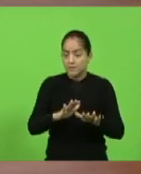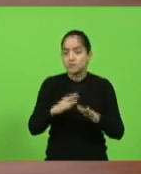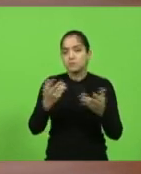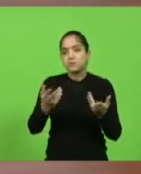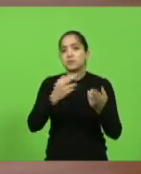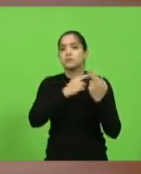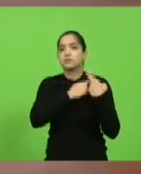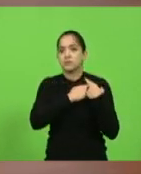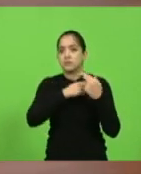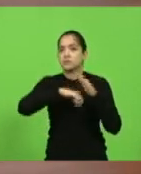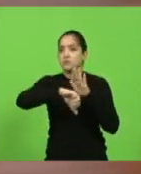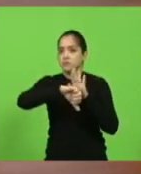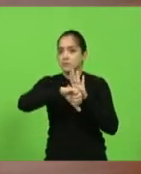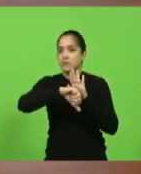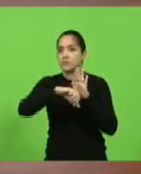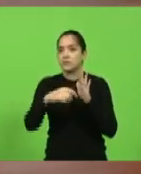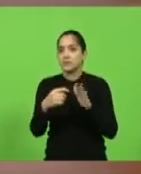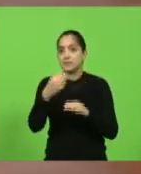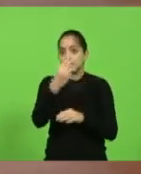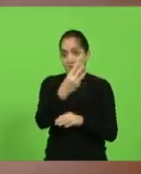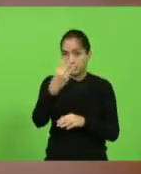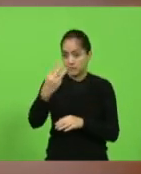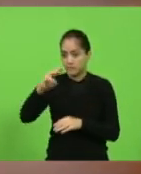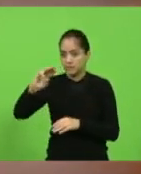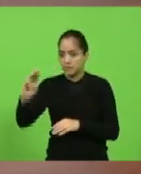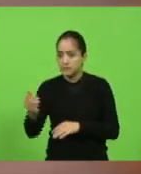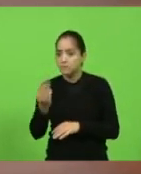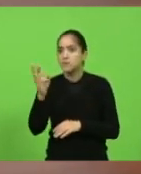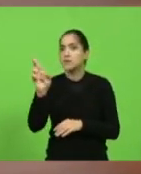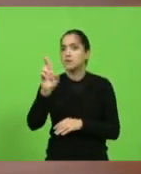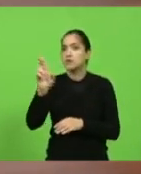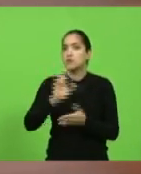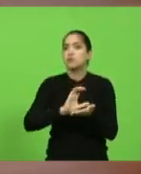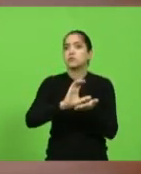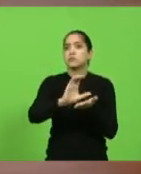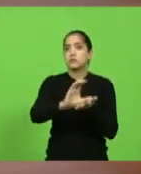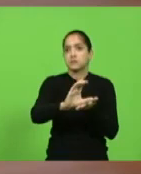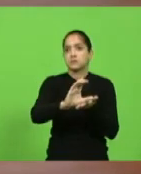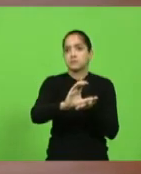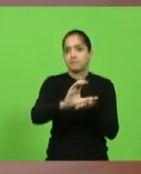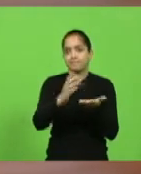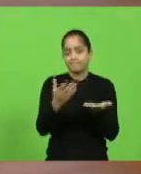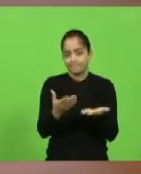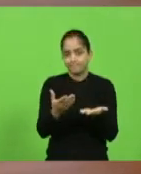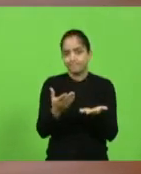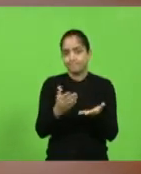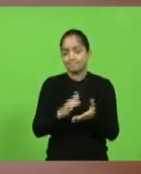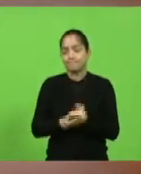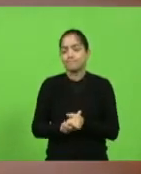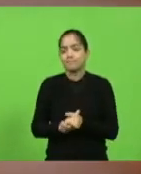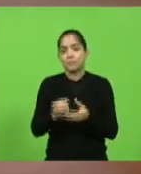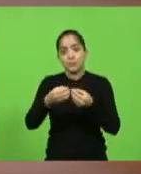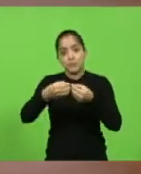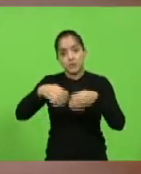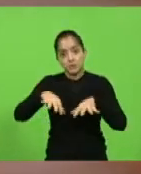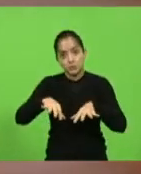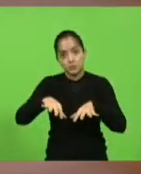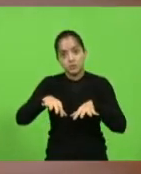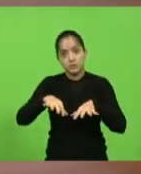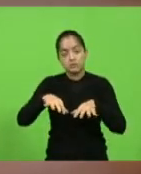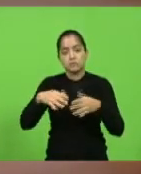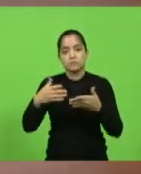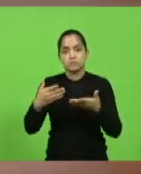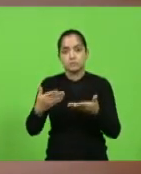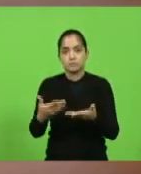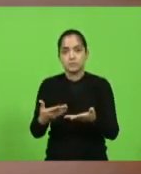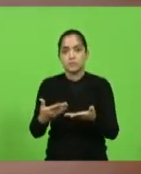foi cometido e que o valor de 33 milhões foi subtraído indevidamente do patrimônio catarinense. O resultado da